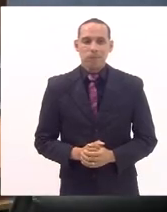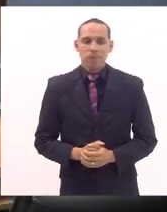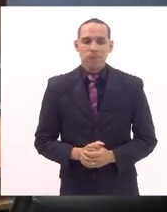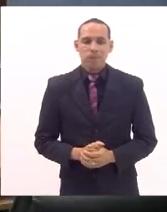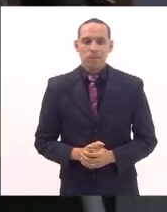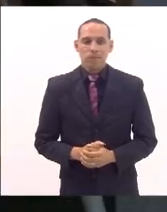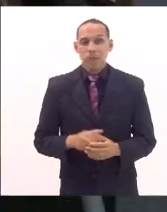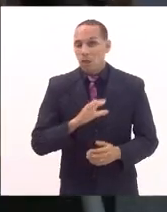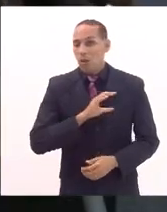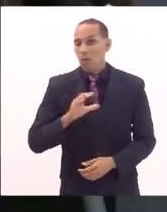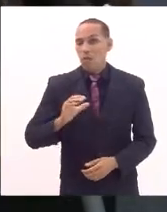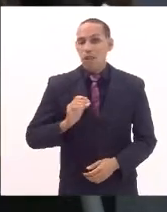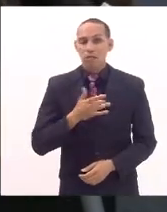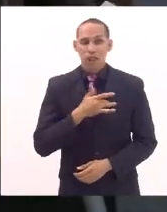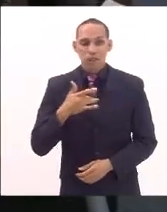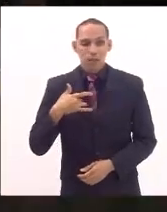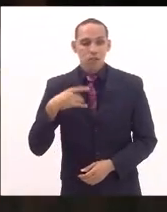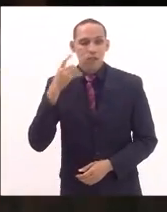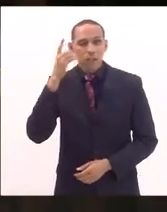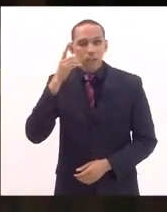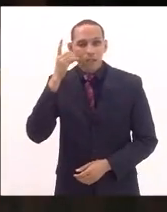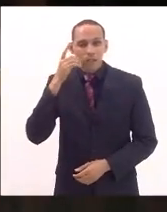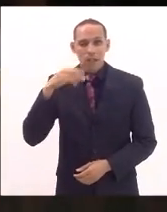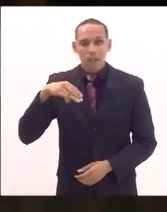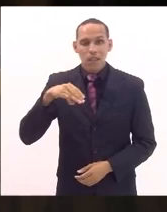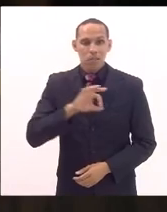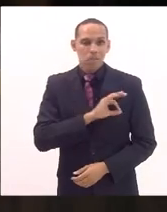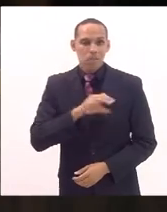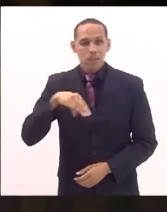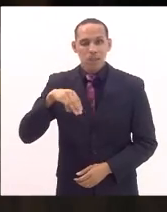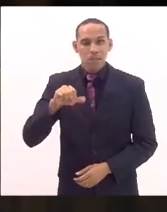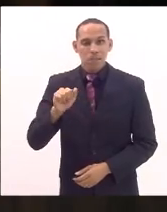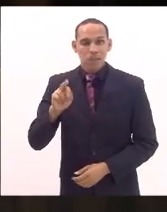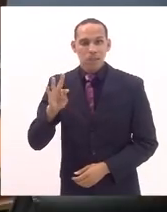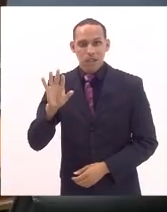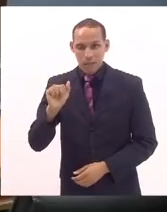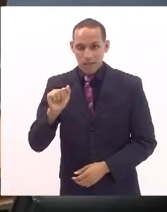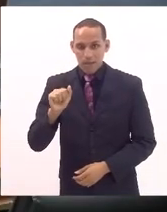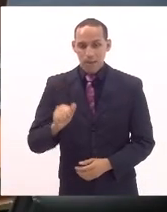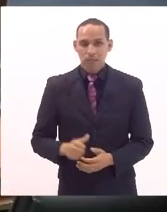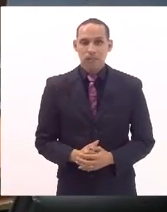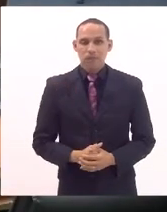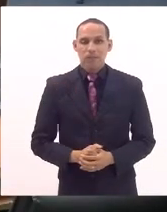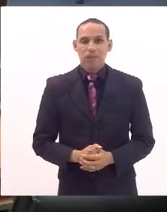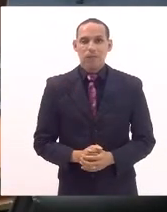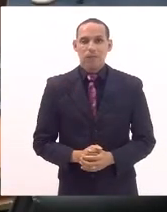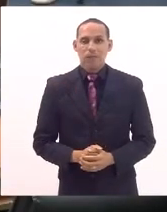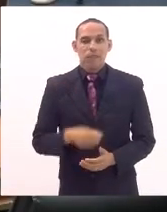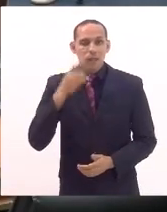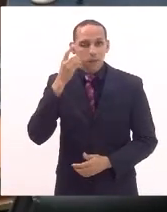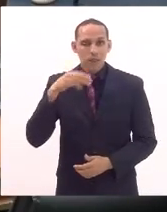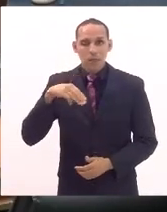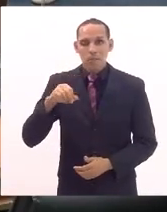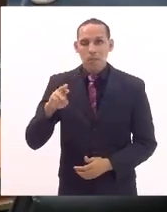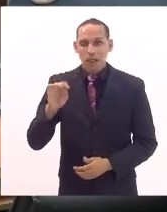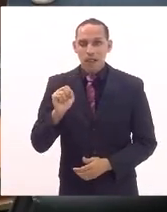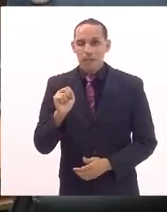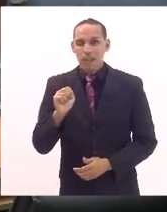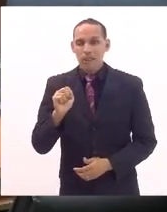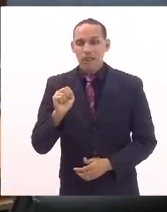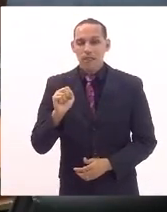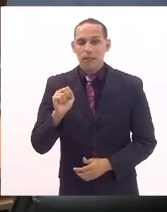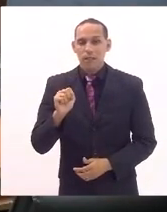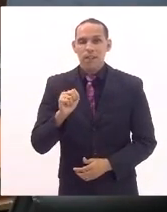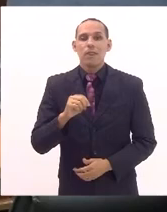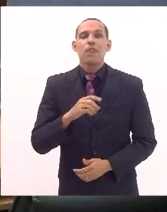da Comissão de saúde deputada Martha Rocha Oi Tamara Rocha que tá de enfermeira